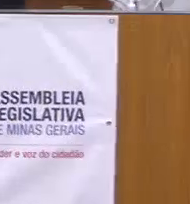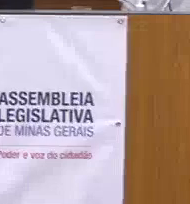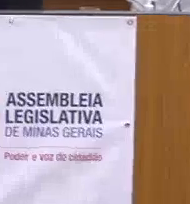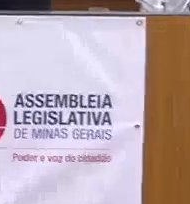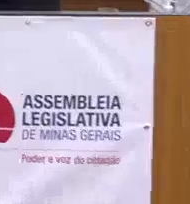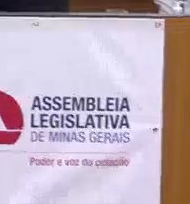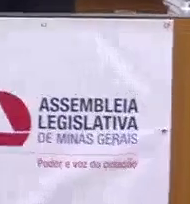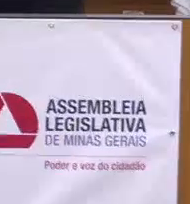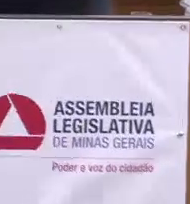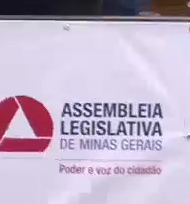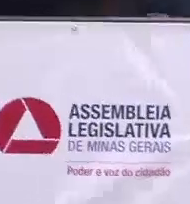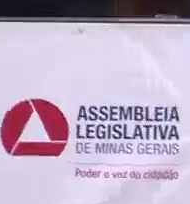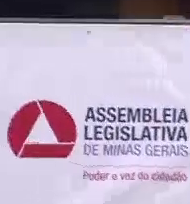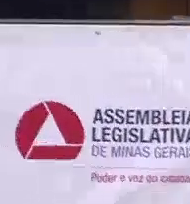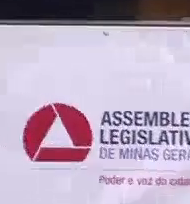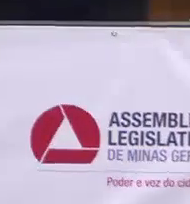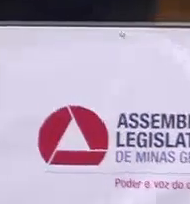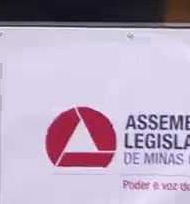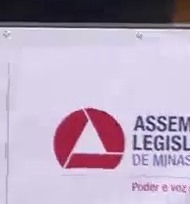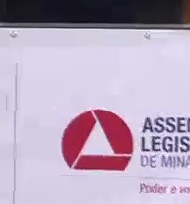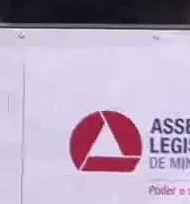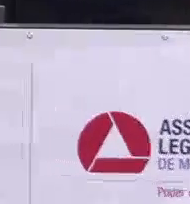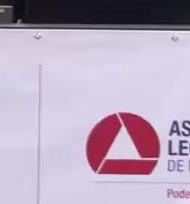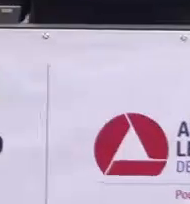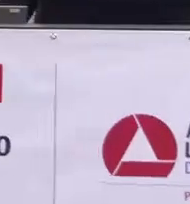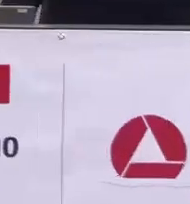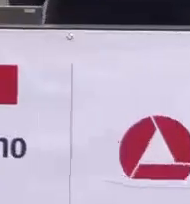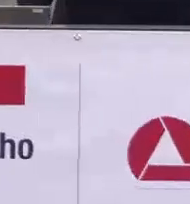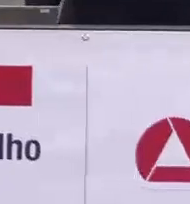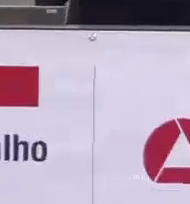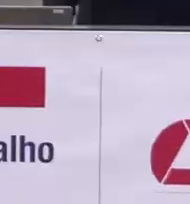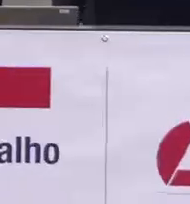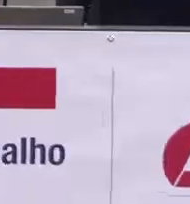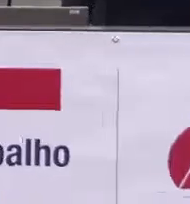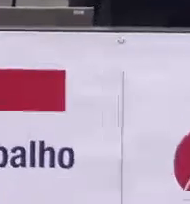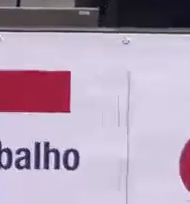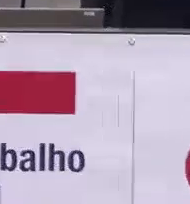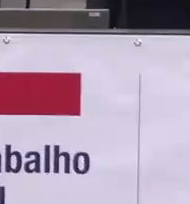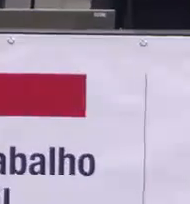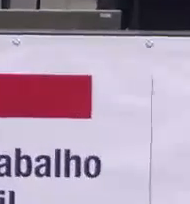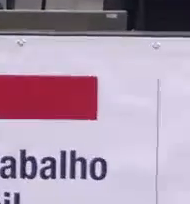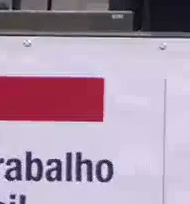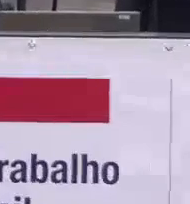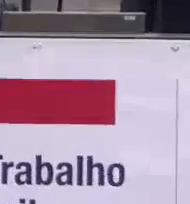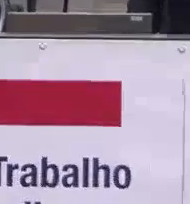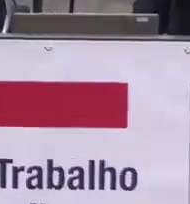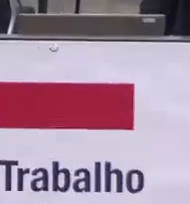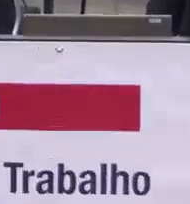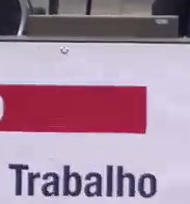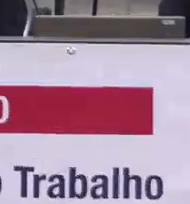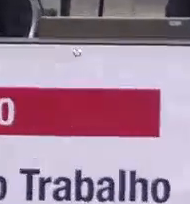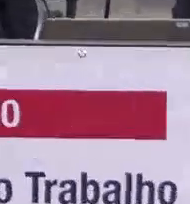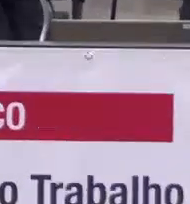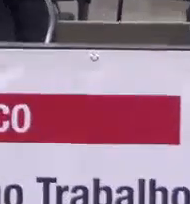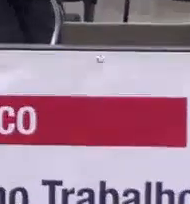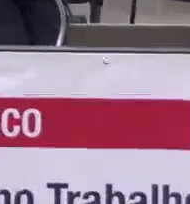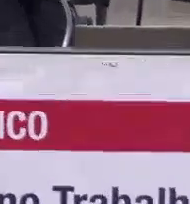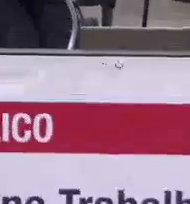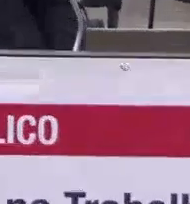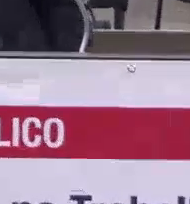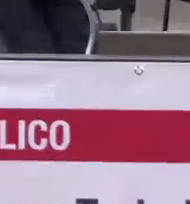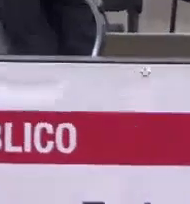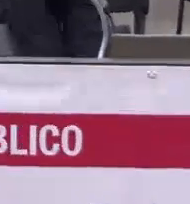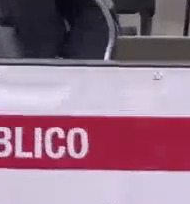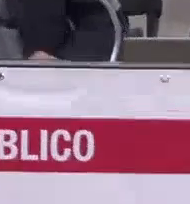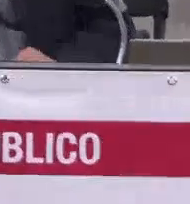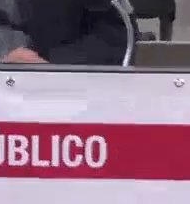agradecer enormemente aqui esse convite a oportunidade de falar em nome dos auditores fiscais do trabalho de